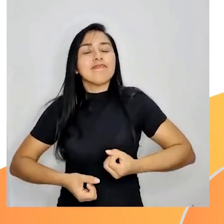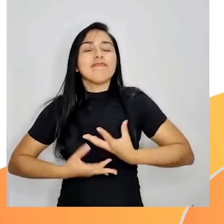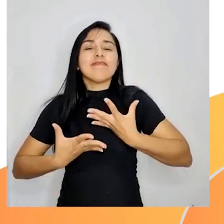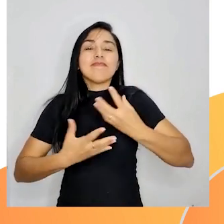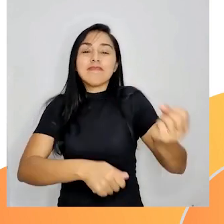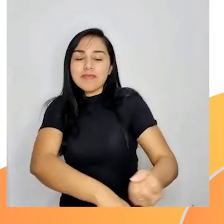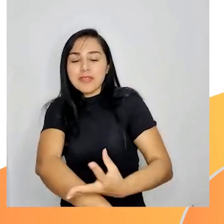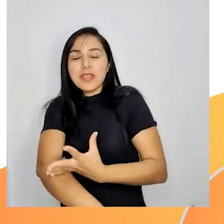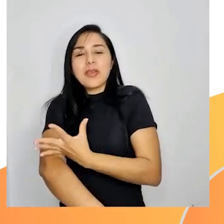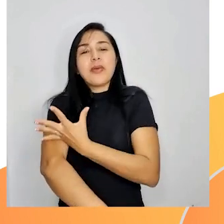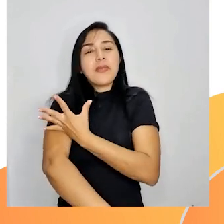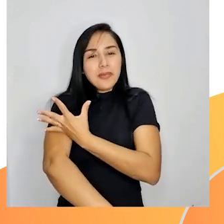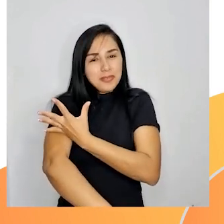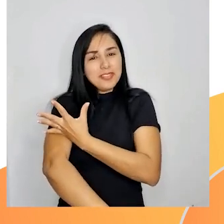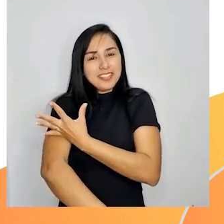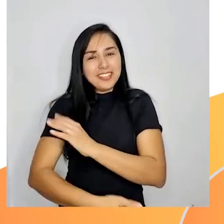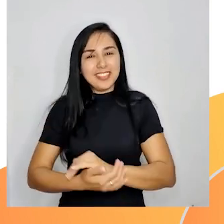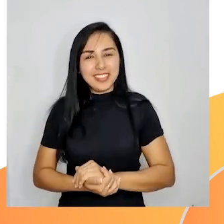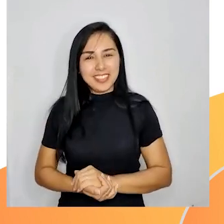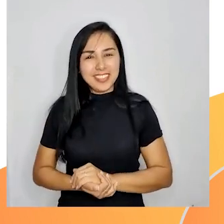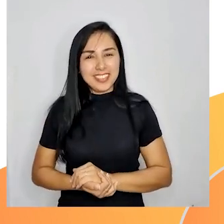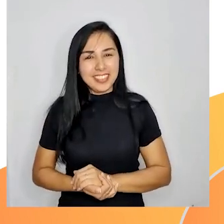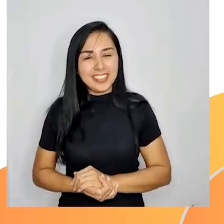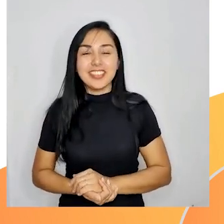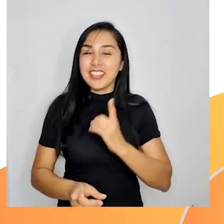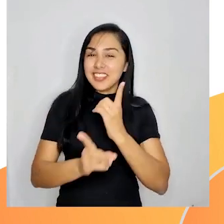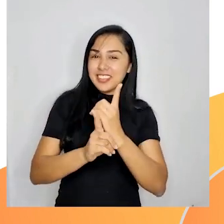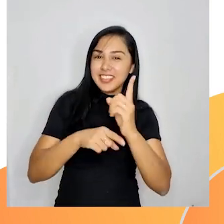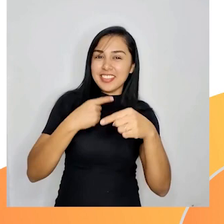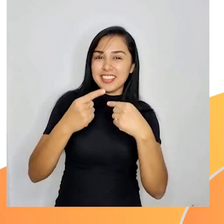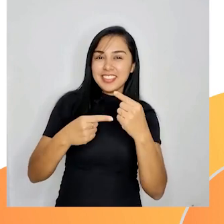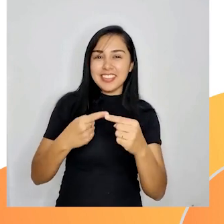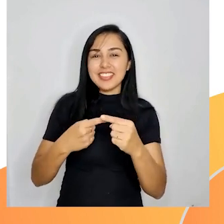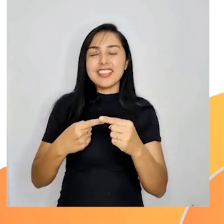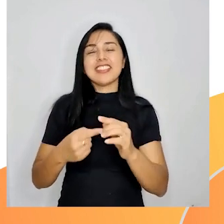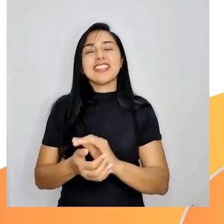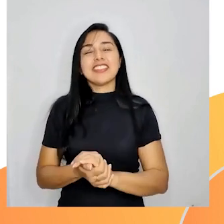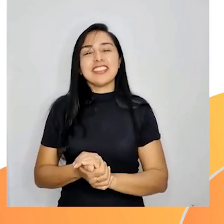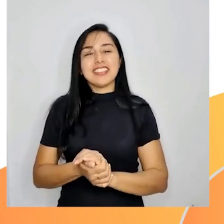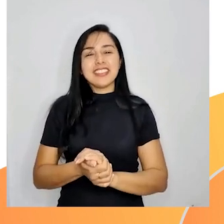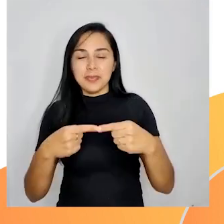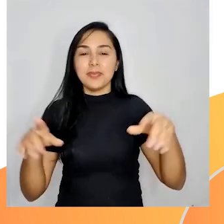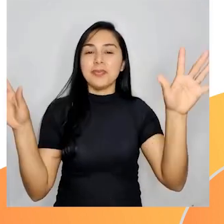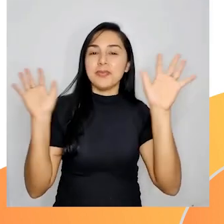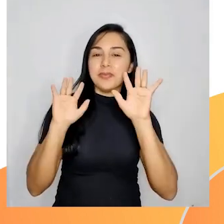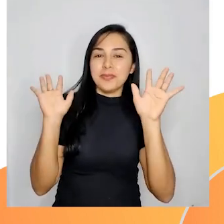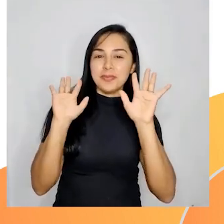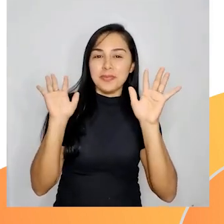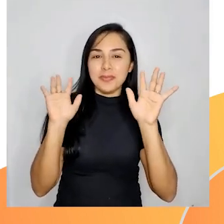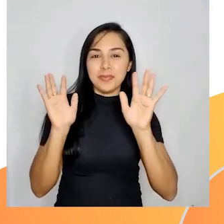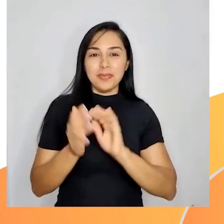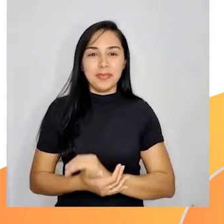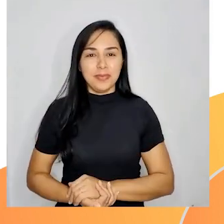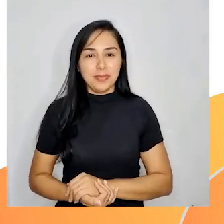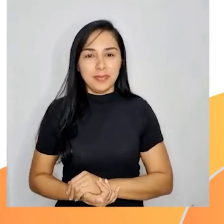bastante vida e intensidade. Até a nossa próxima aula. Fiquem bem. Tchau!